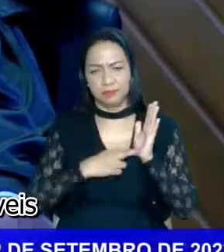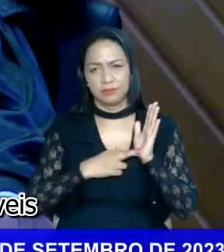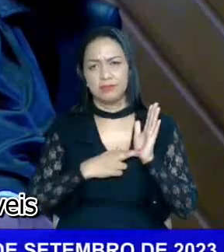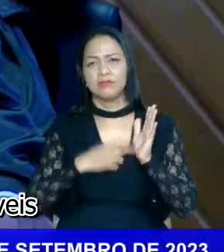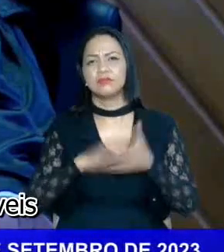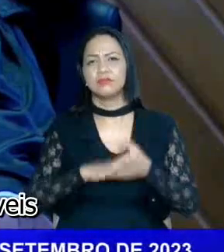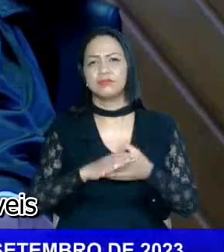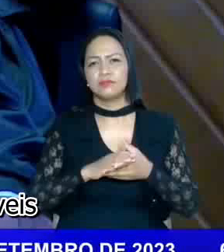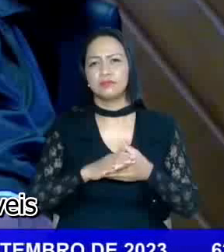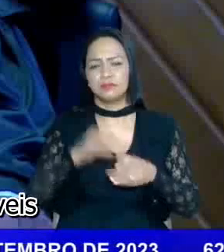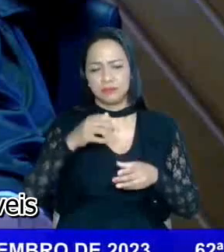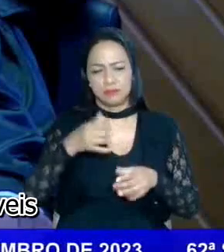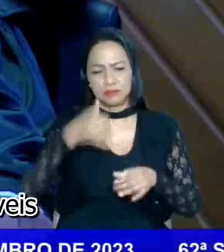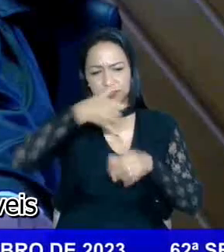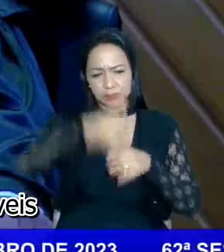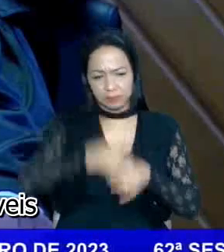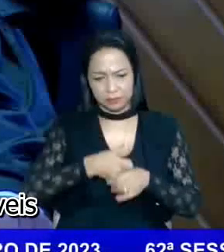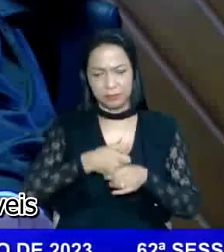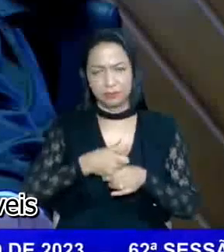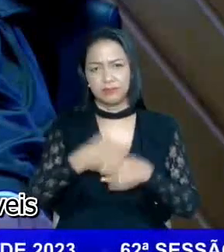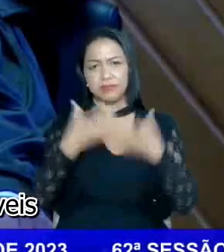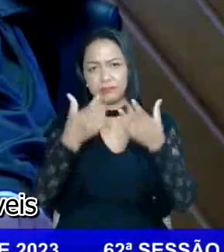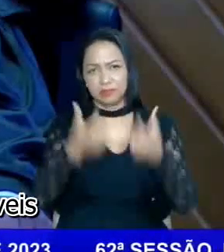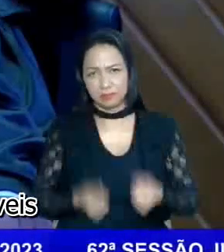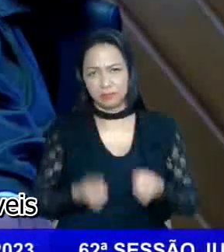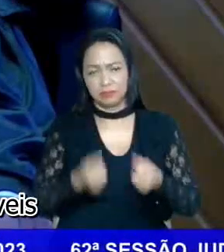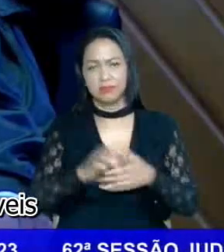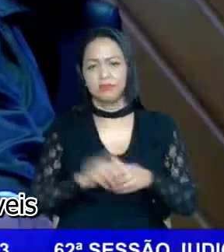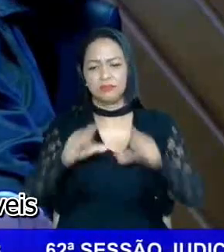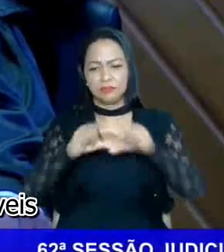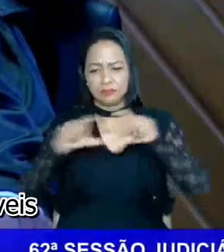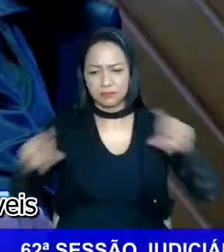relação aos combustíveis adquiridos pelo locador através de ticket,